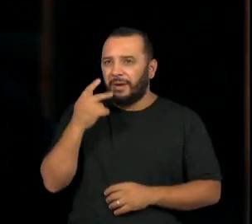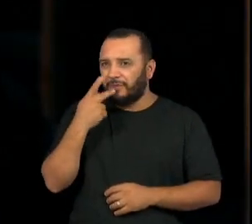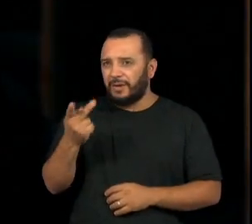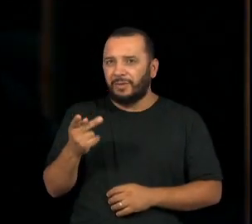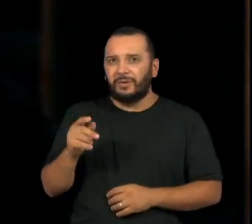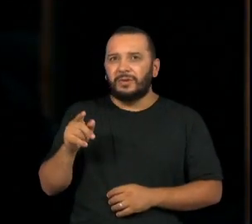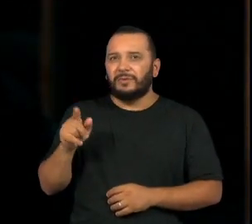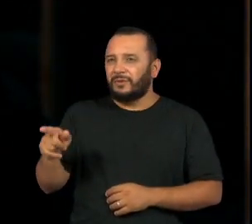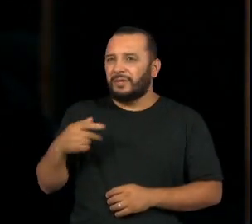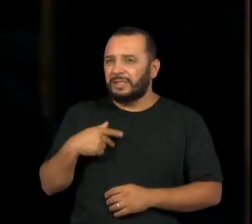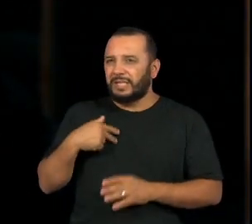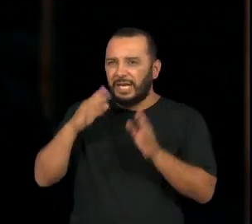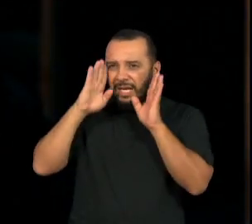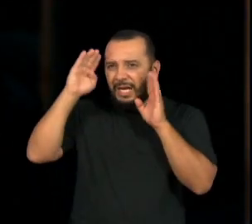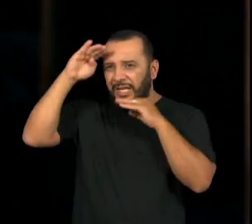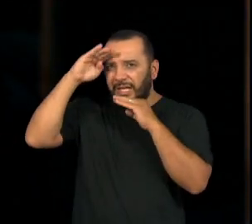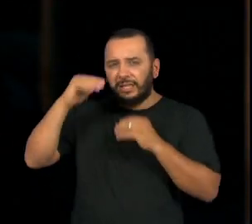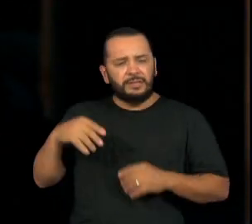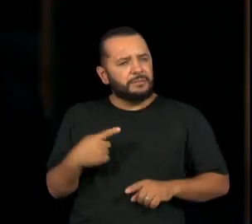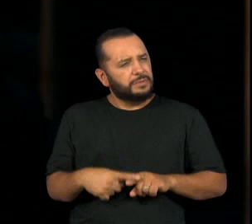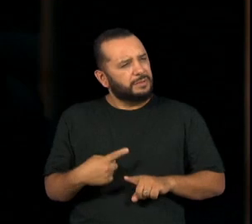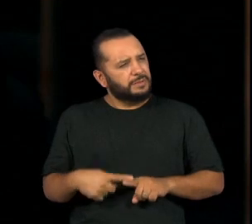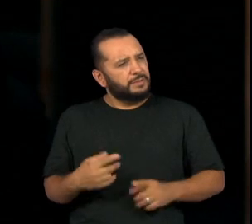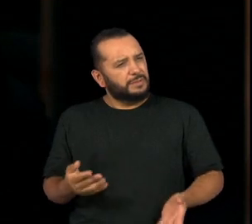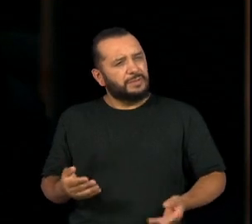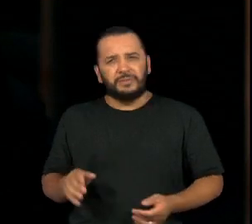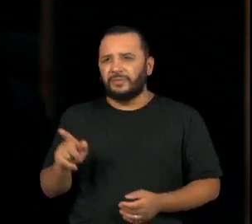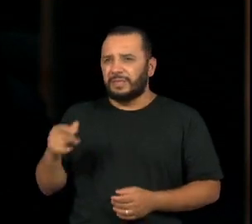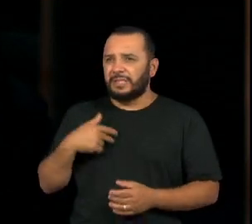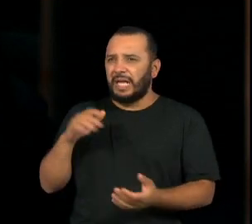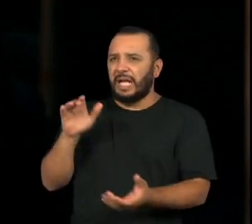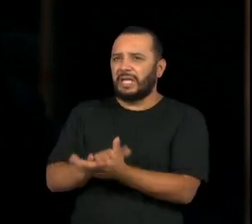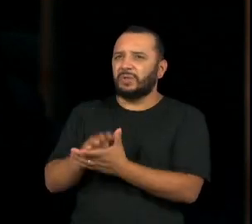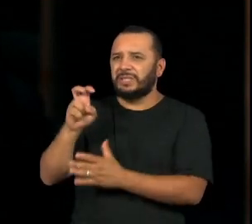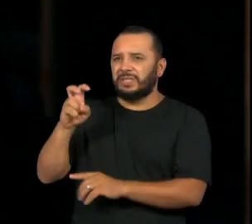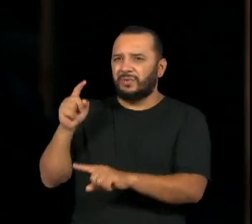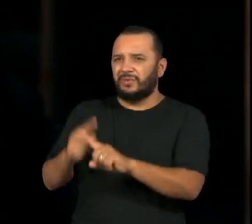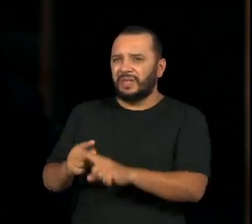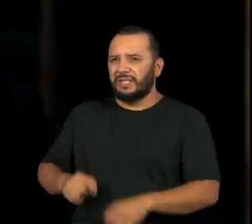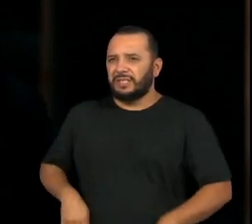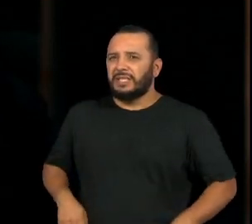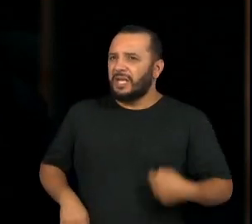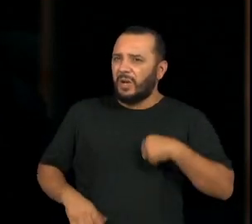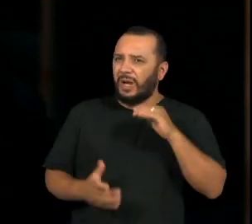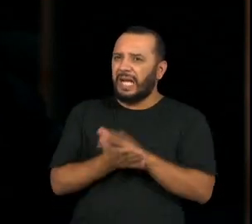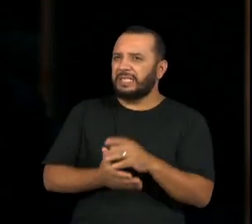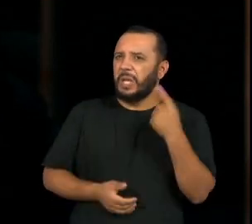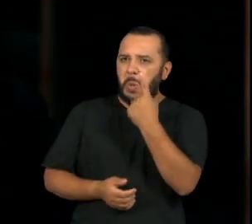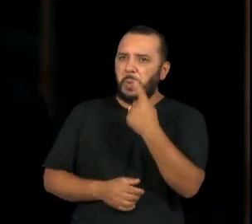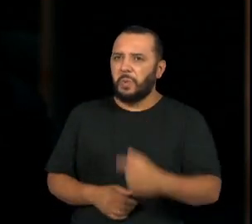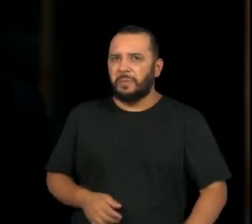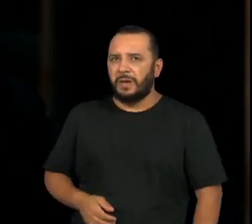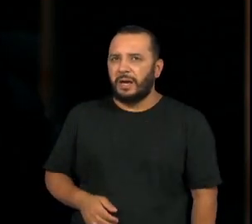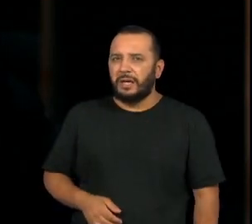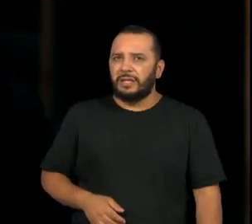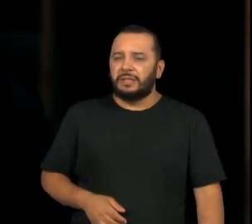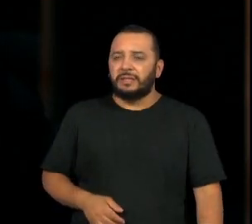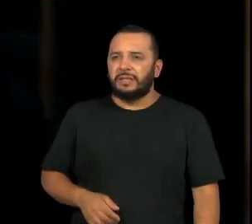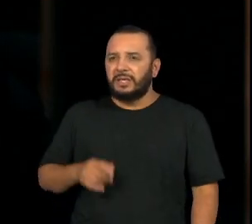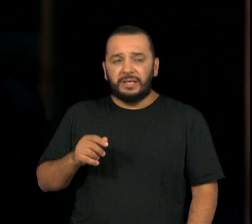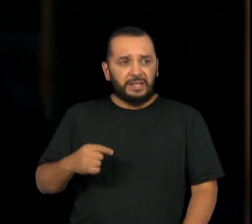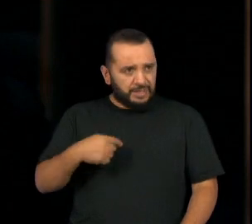é careta? Falei, por quê, pai? Você já casou 5 vezes e eu casei só uma. E eu sou careta?